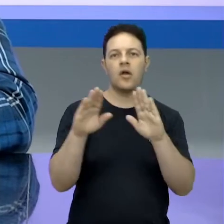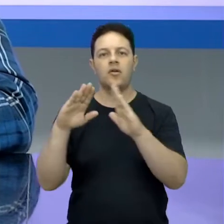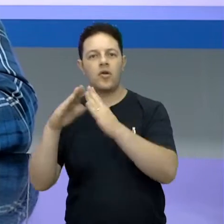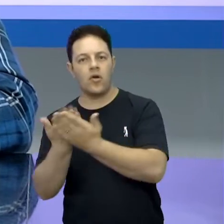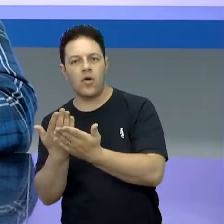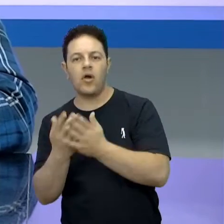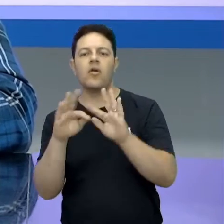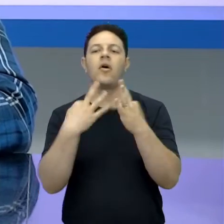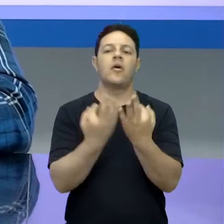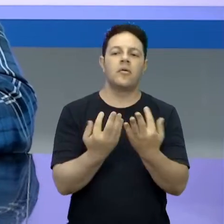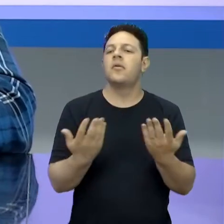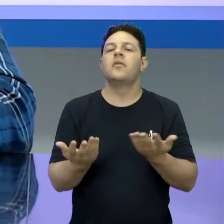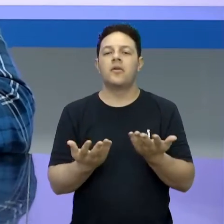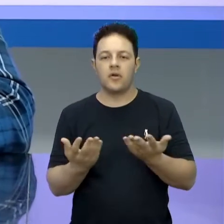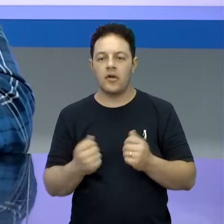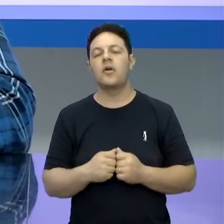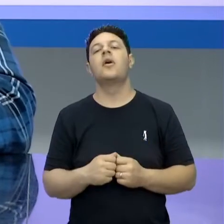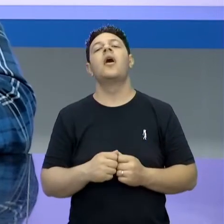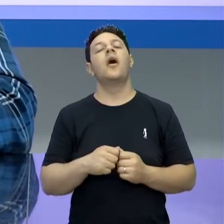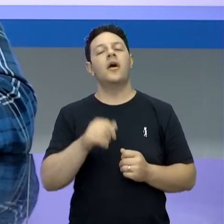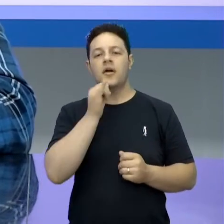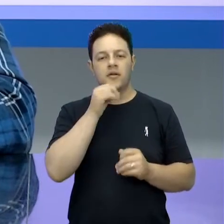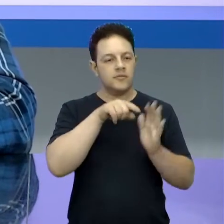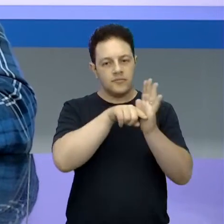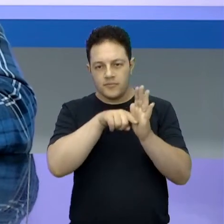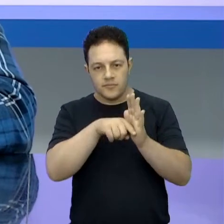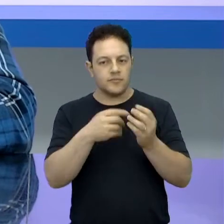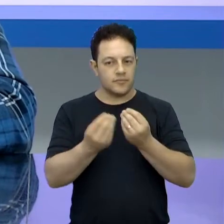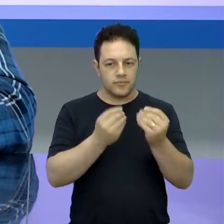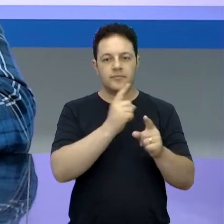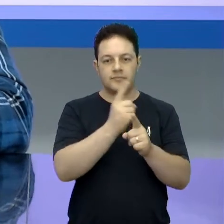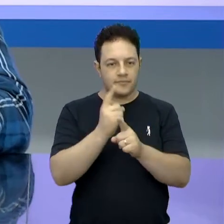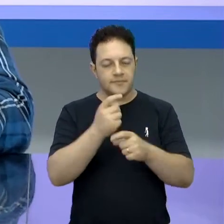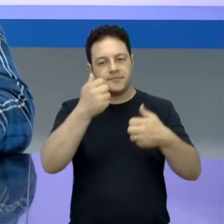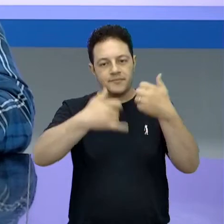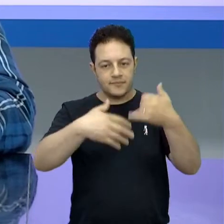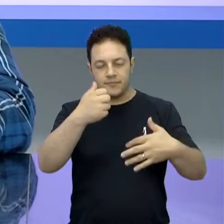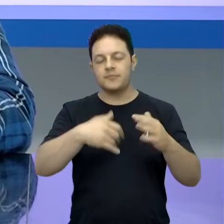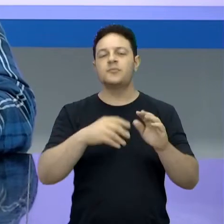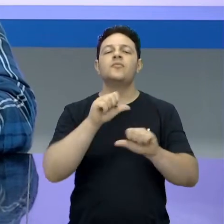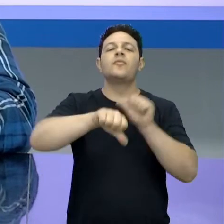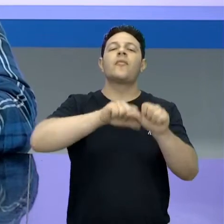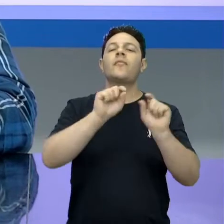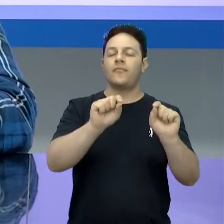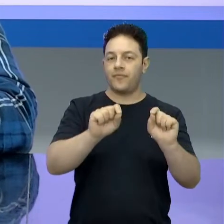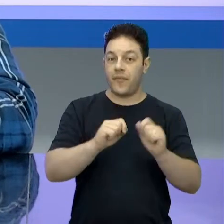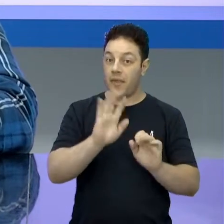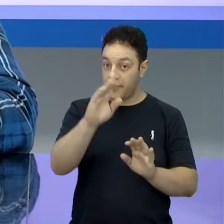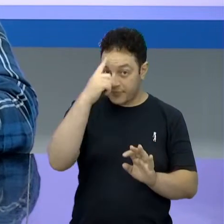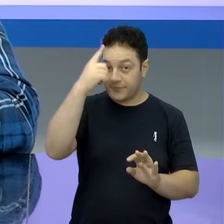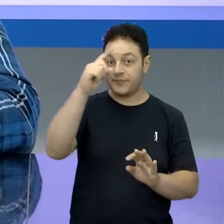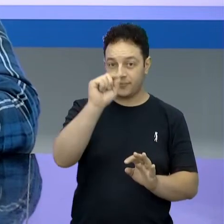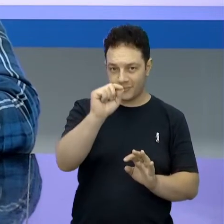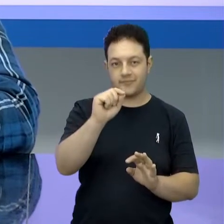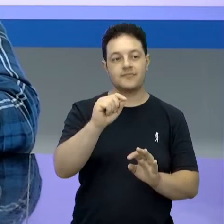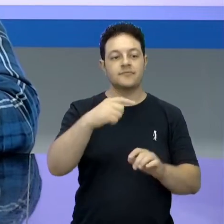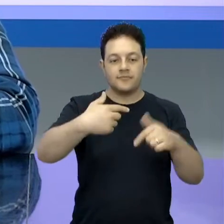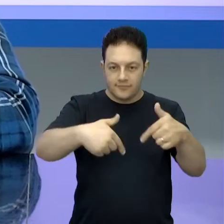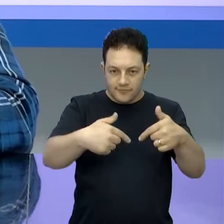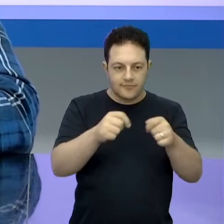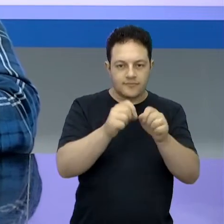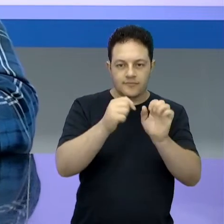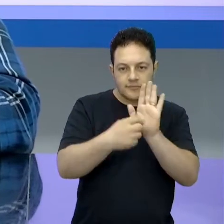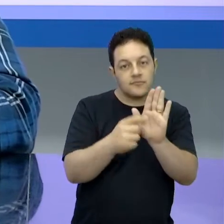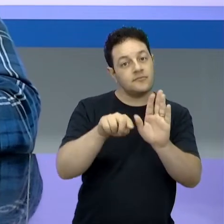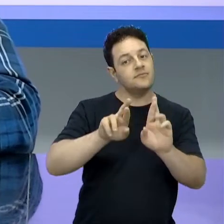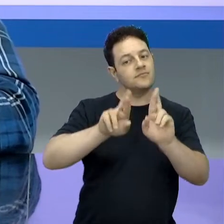esse espaço de vivência. Lembrando que esses trabalhos, né, eles são diferentes, né?